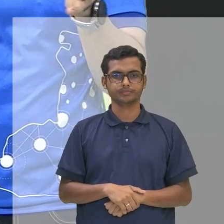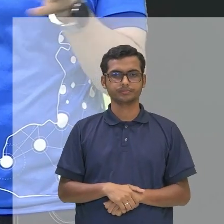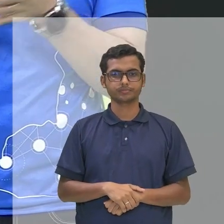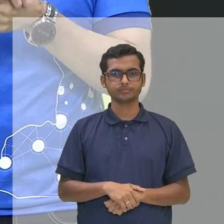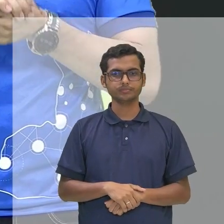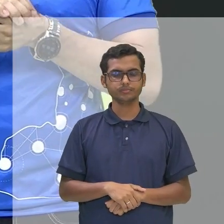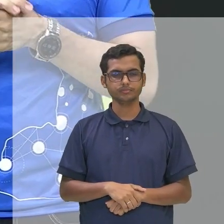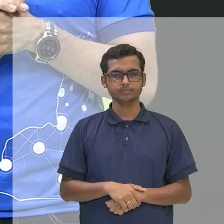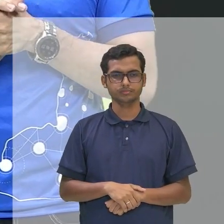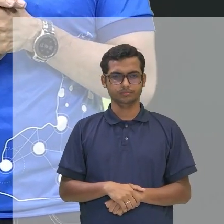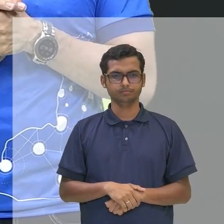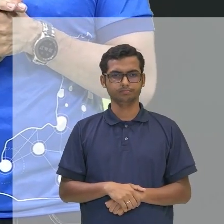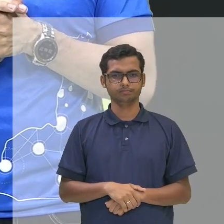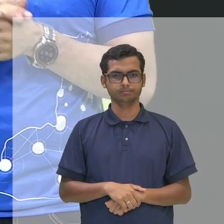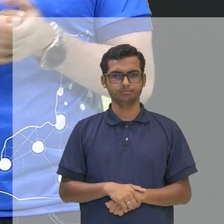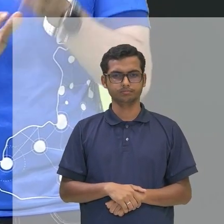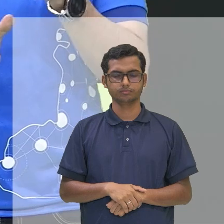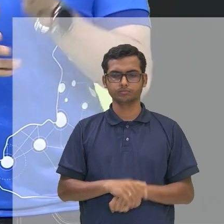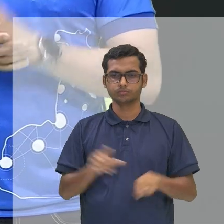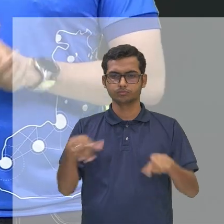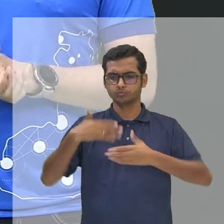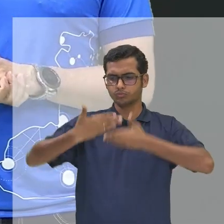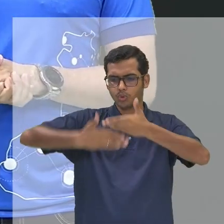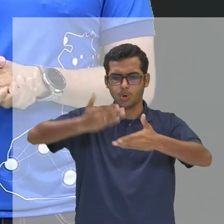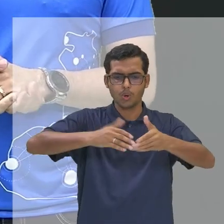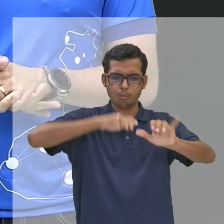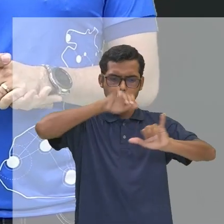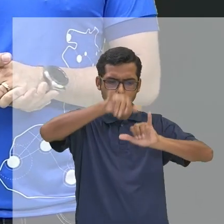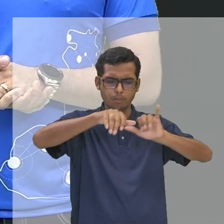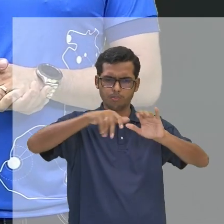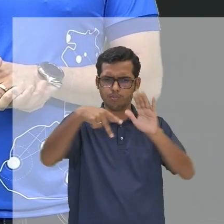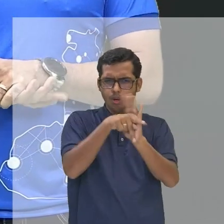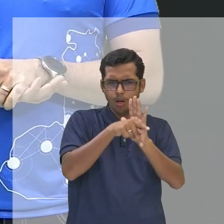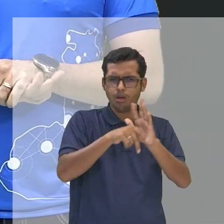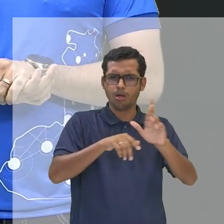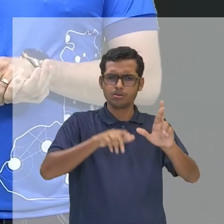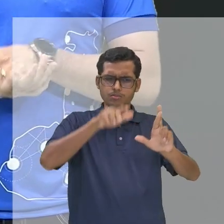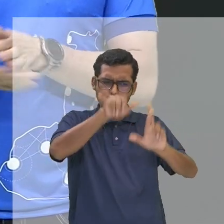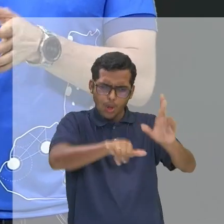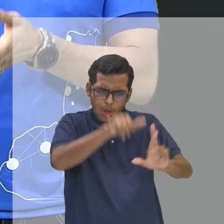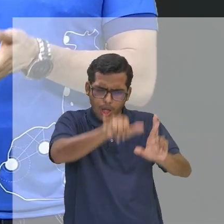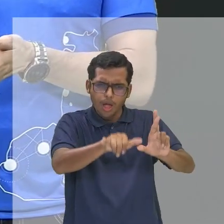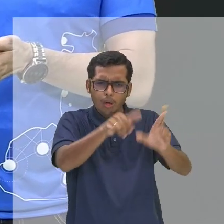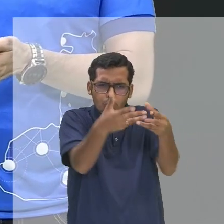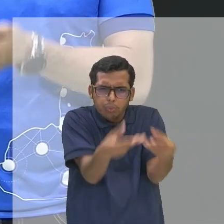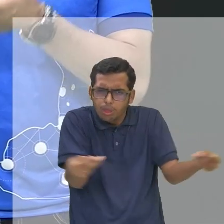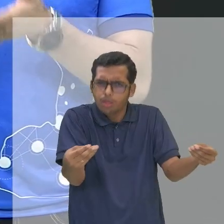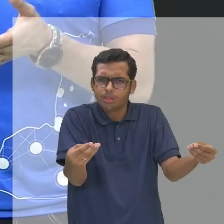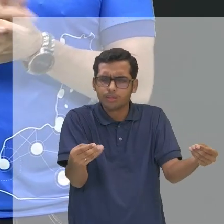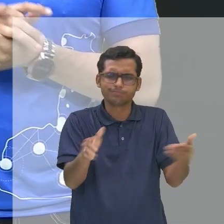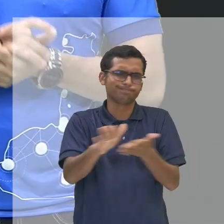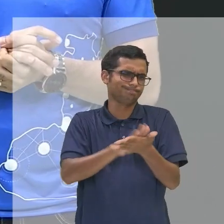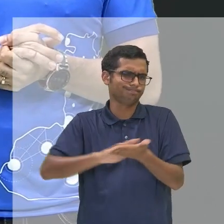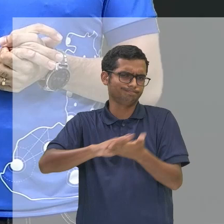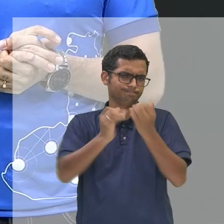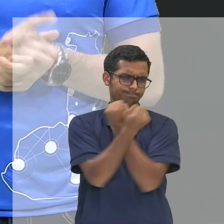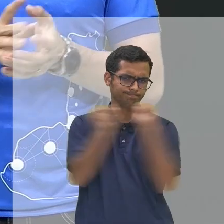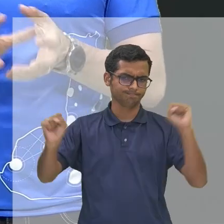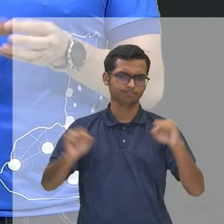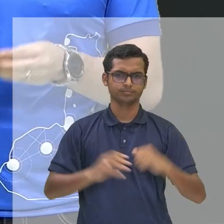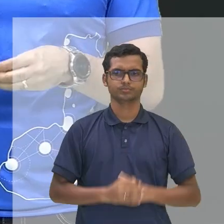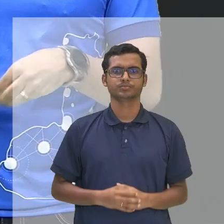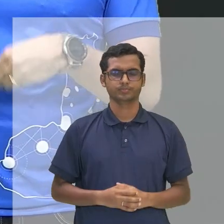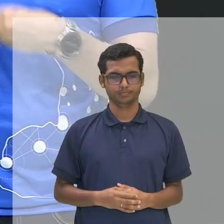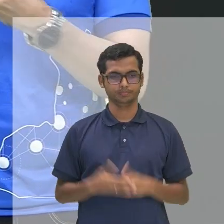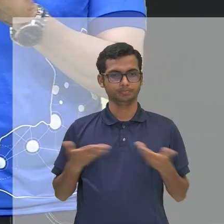caminho. É importante você entender isso. E aí nós temos aí a definição que em uma reação química, a massa dos reagentes é